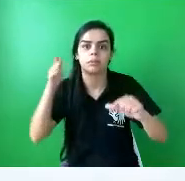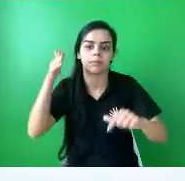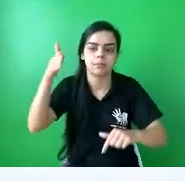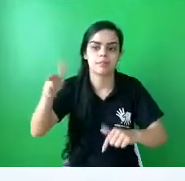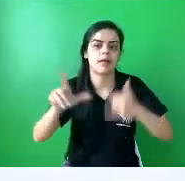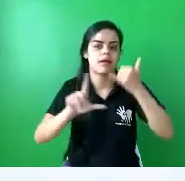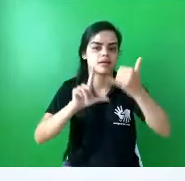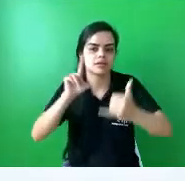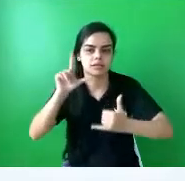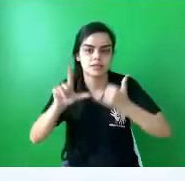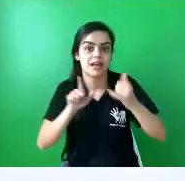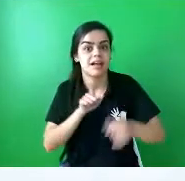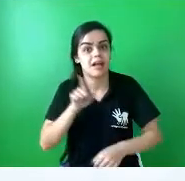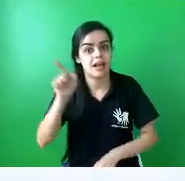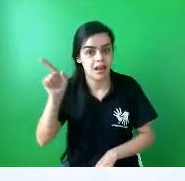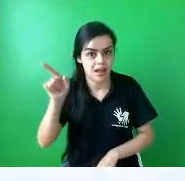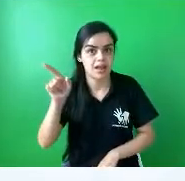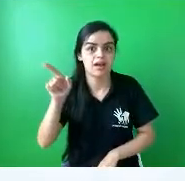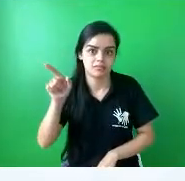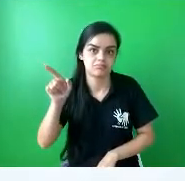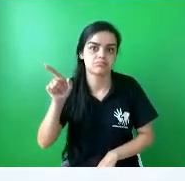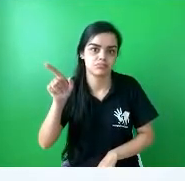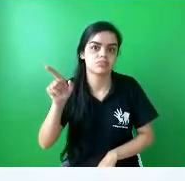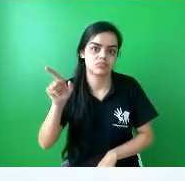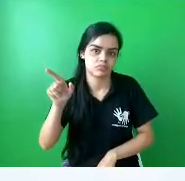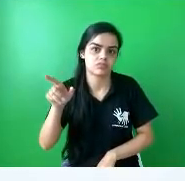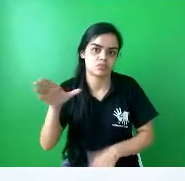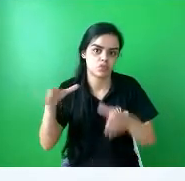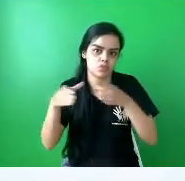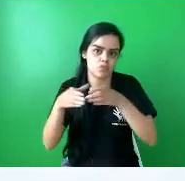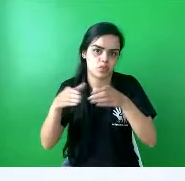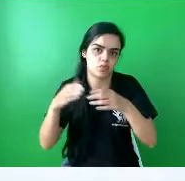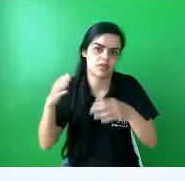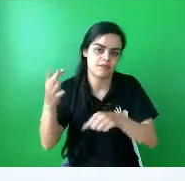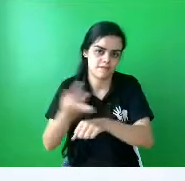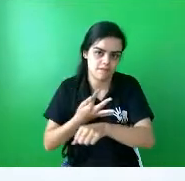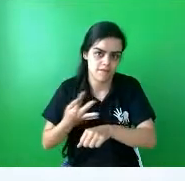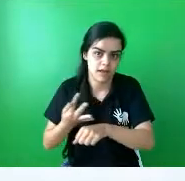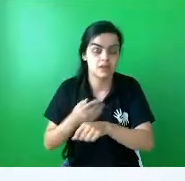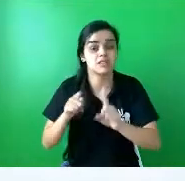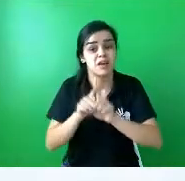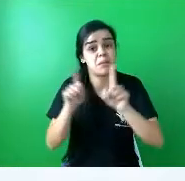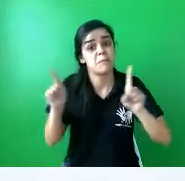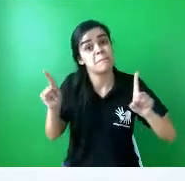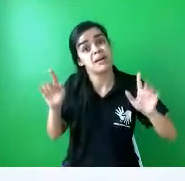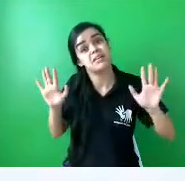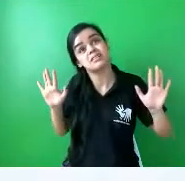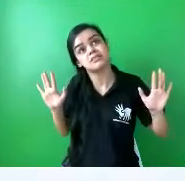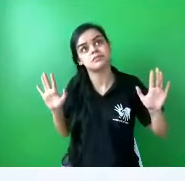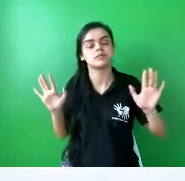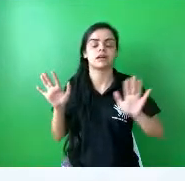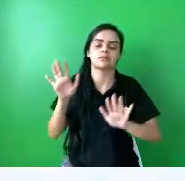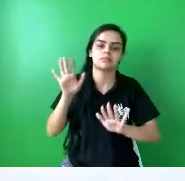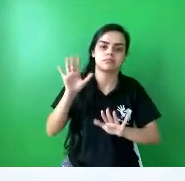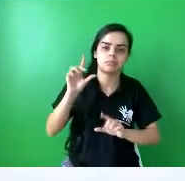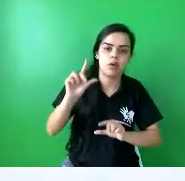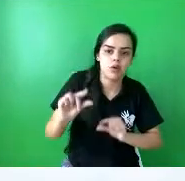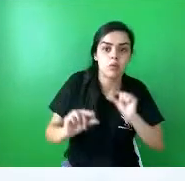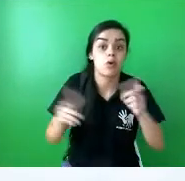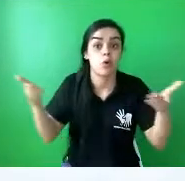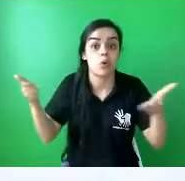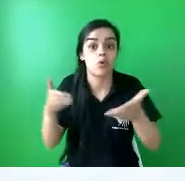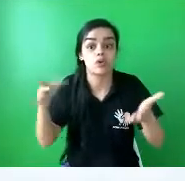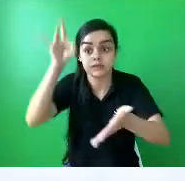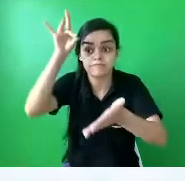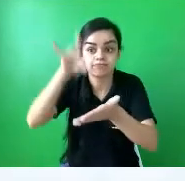sua atividade lá na nossa colônia de férias. Porém, é uma situação que está ainda em evolução. Então, hoje nós não podemos,